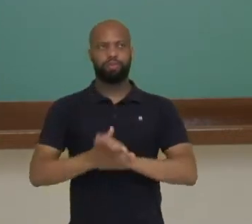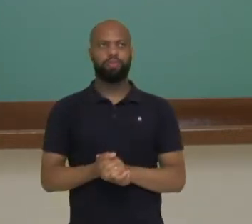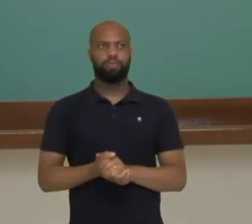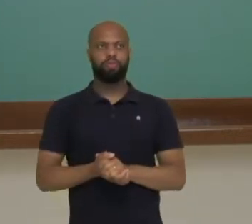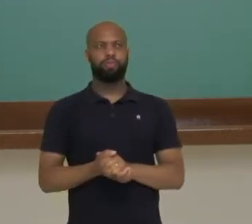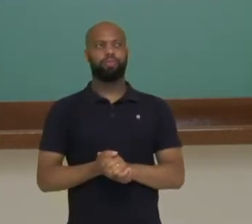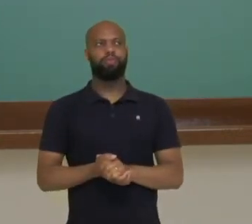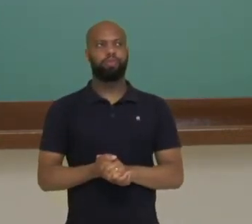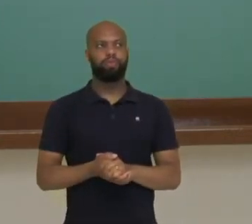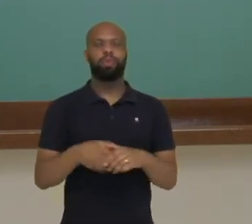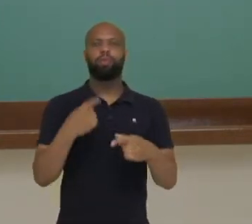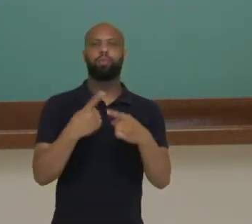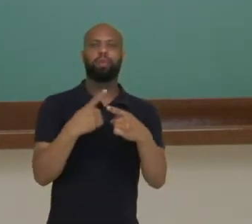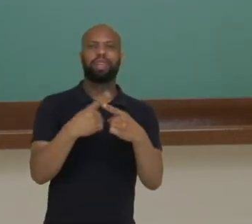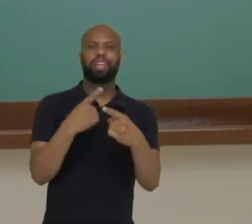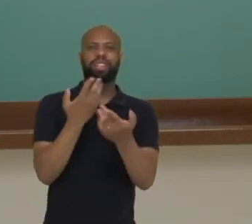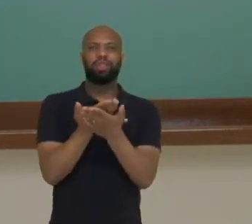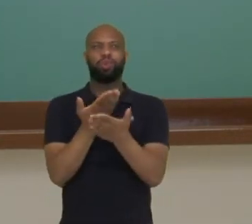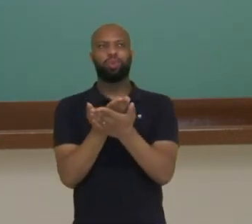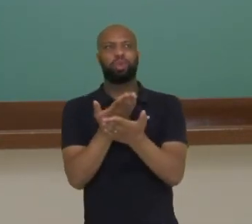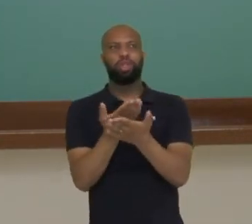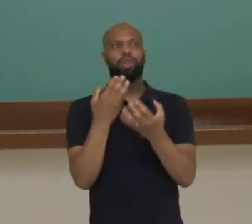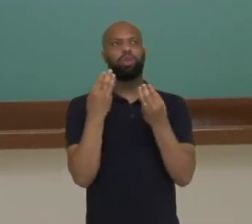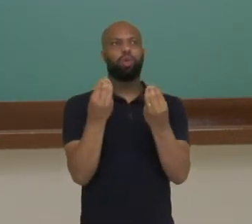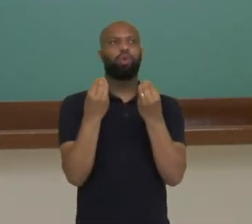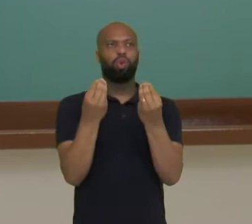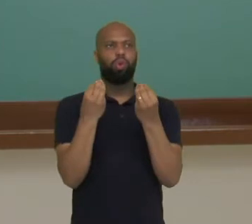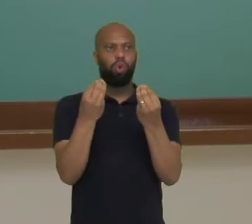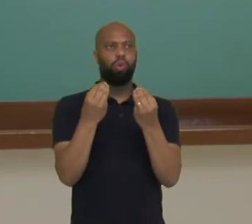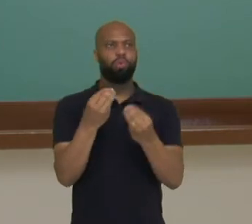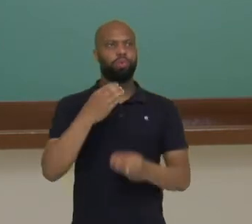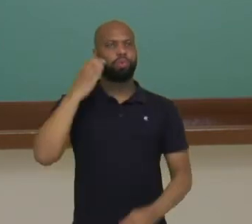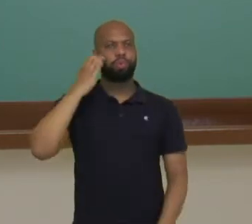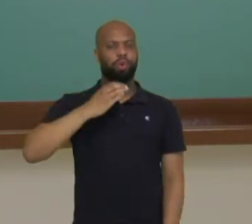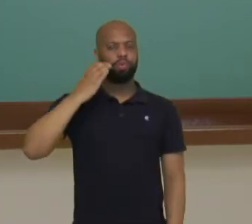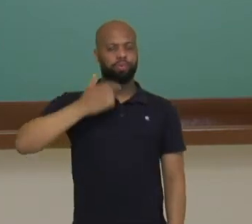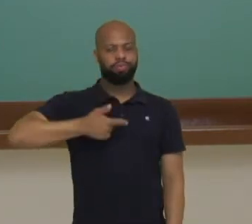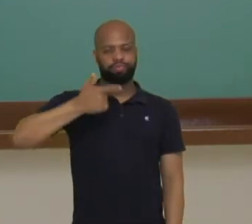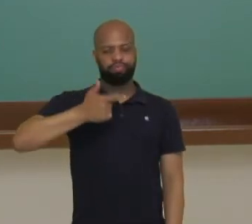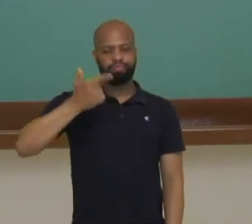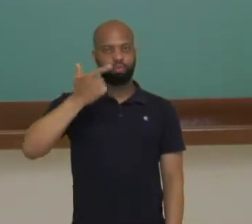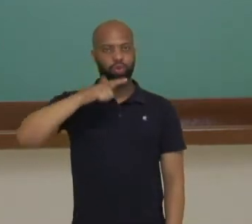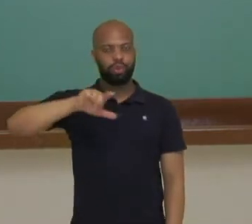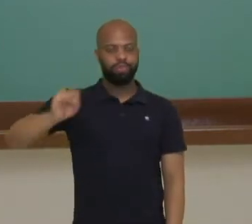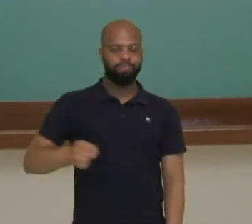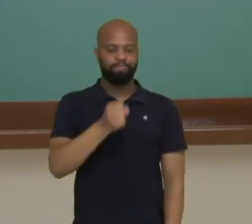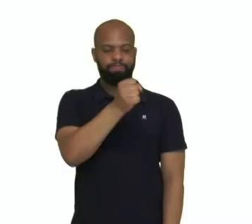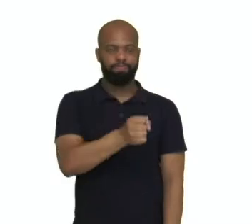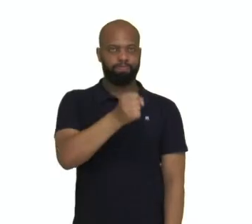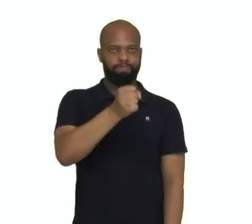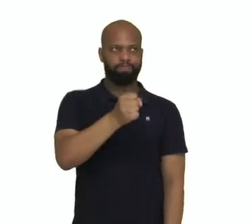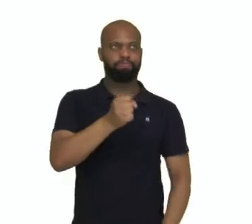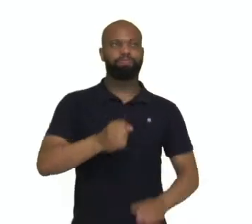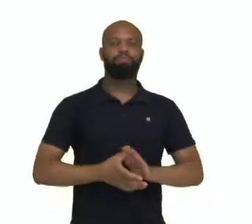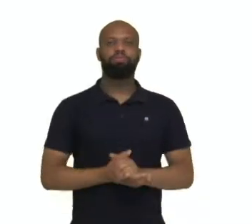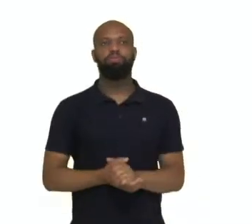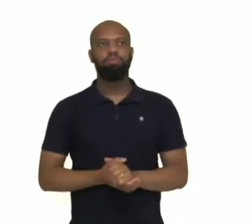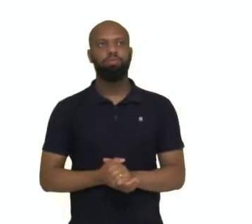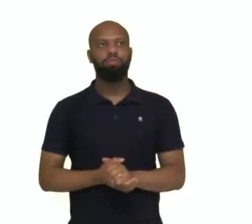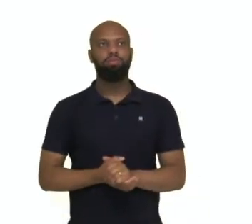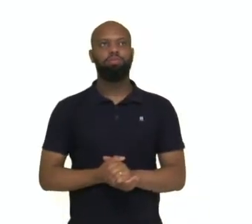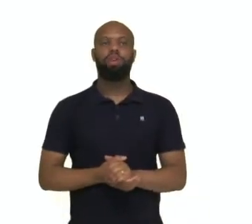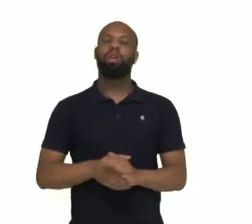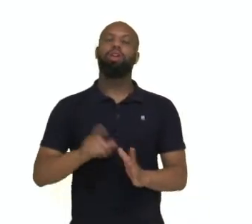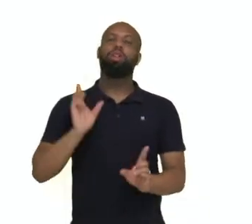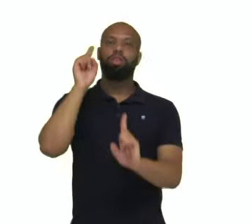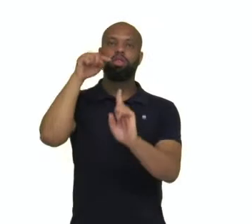Por que a gente está estudando sobre como o Dom Pedro II vai chegar ao poder? Bom, o nosso objetivo é